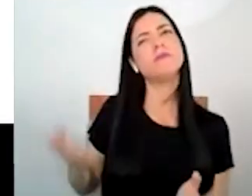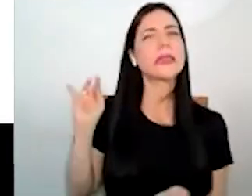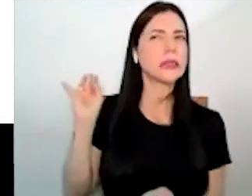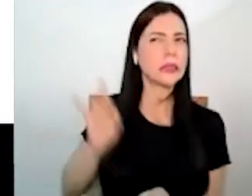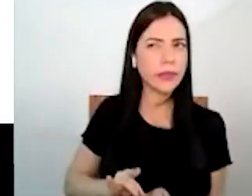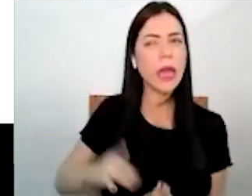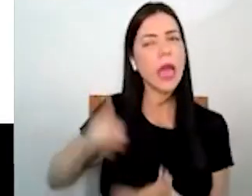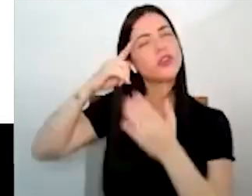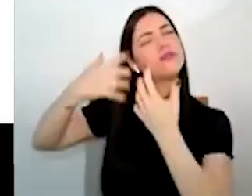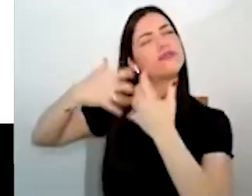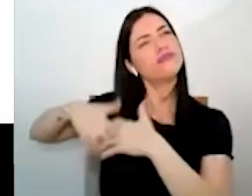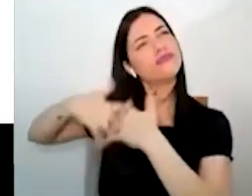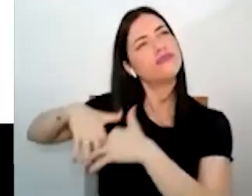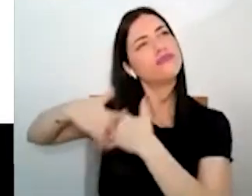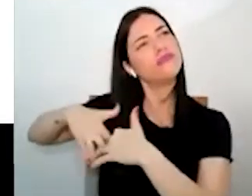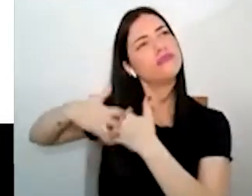amadurecimento